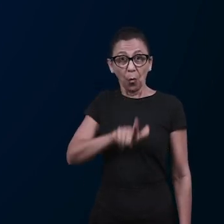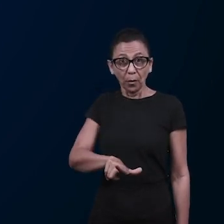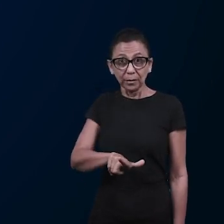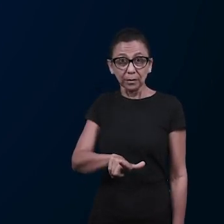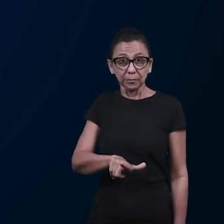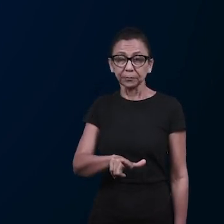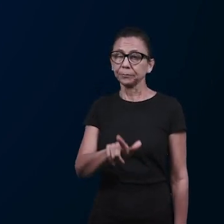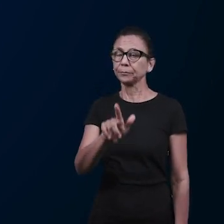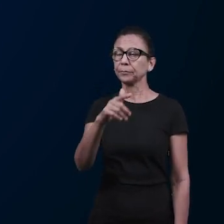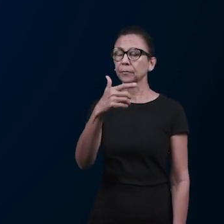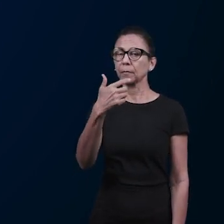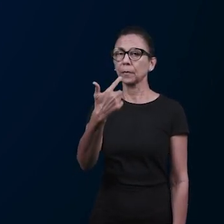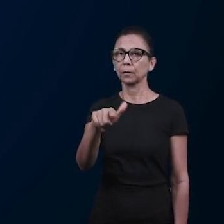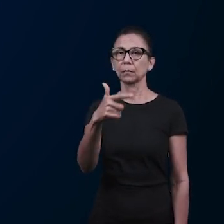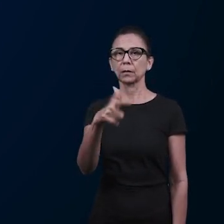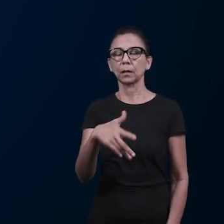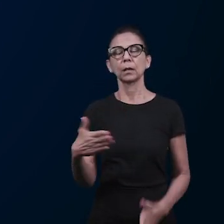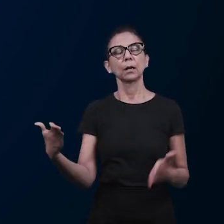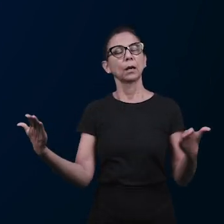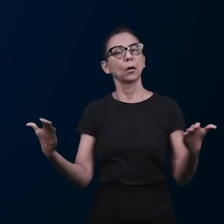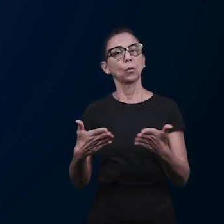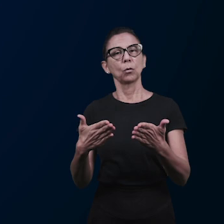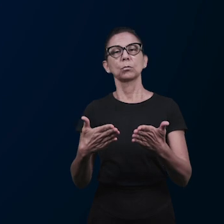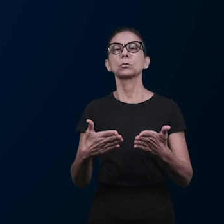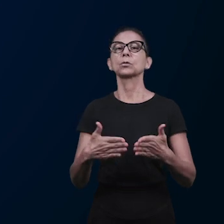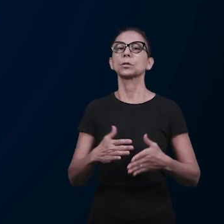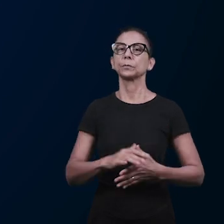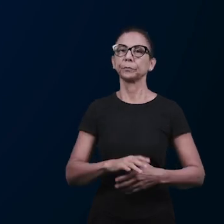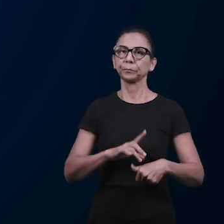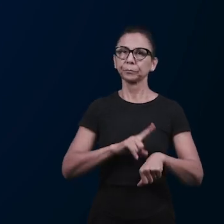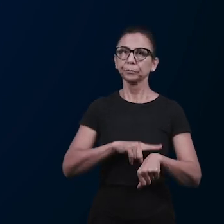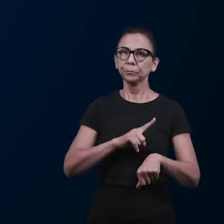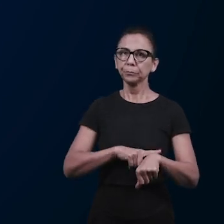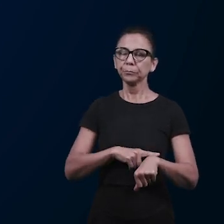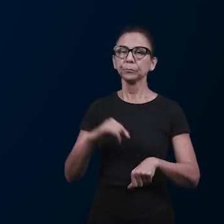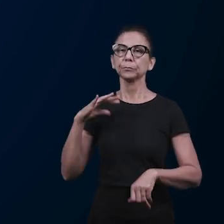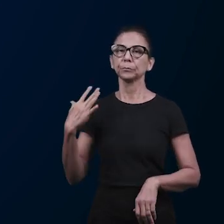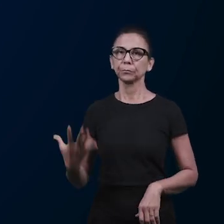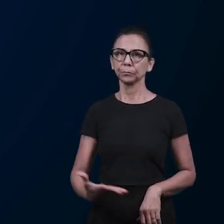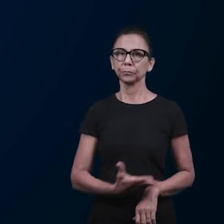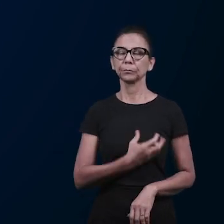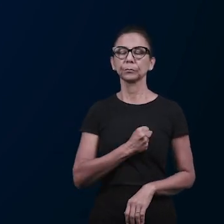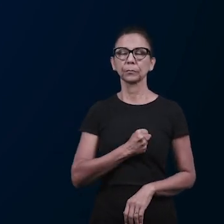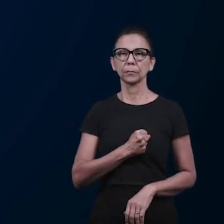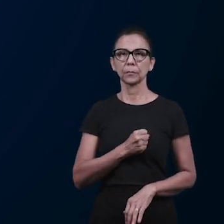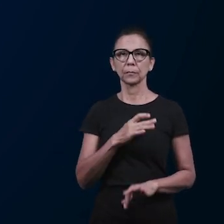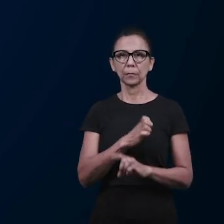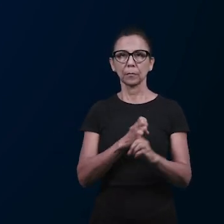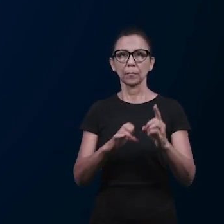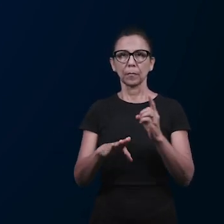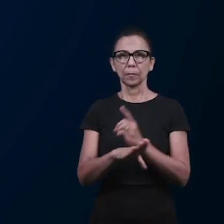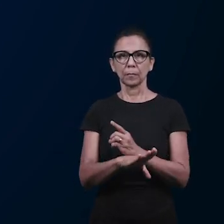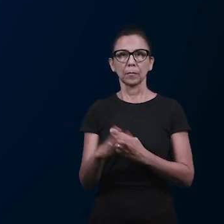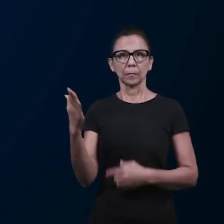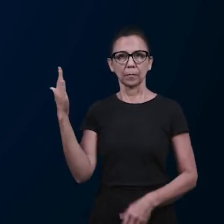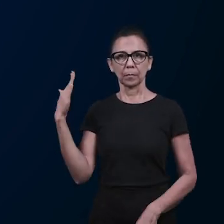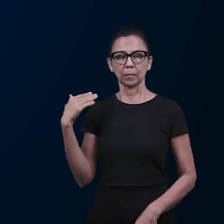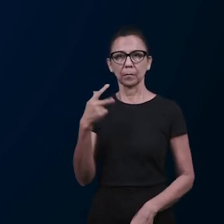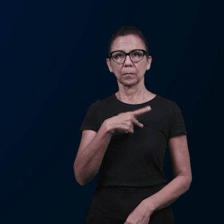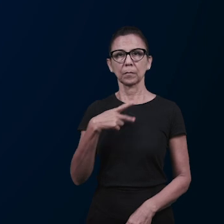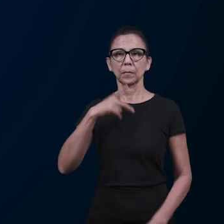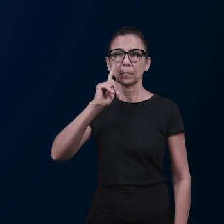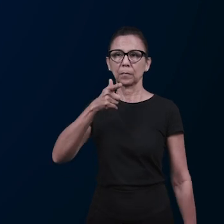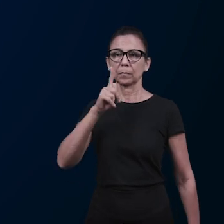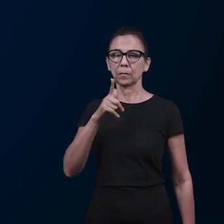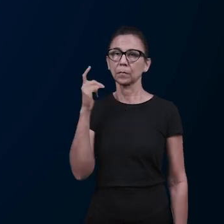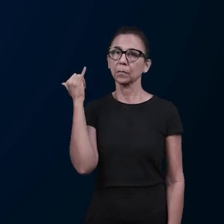O momento de salvação é hoje. Como o pastor Gideuti mencionou na escola bíblica passada, nós só temos uma